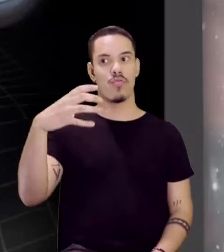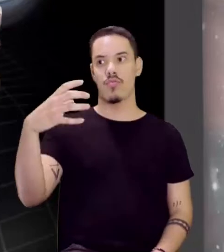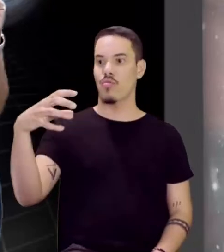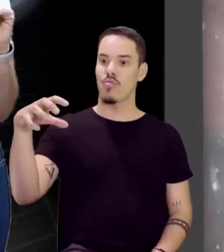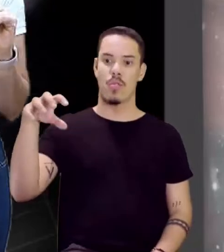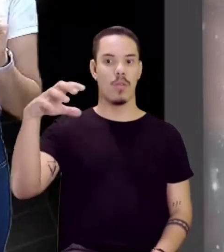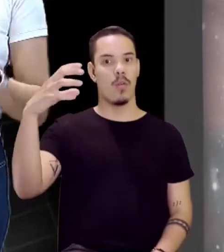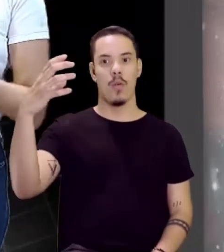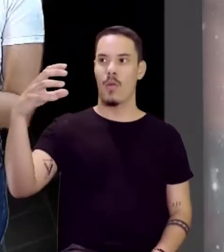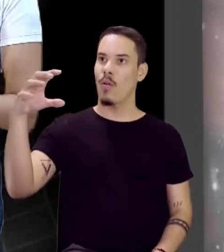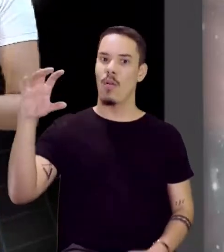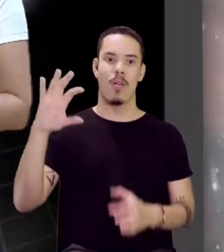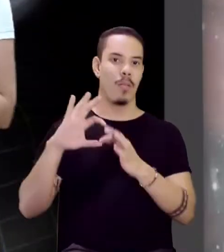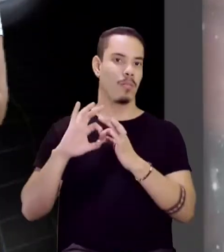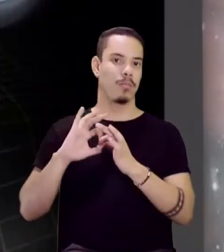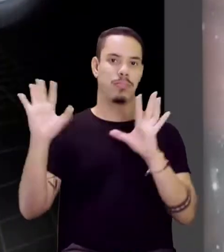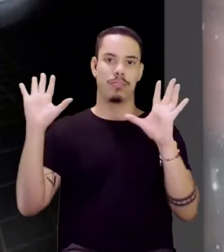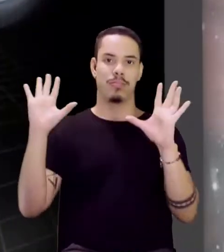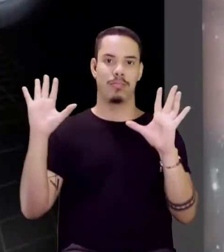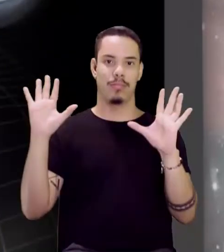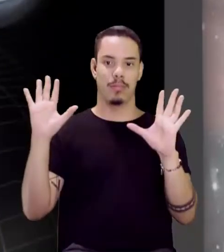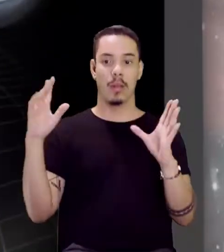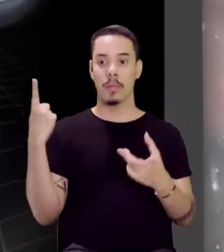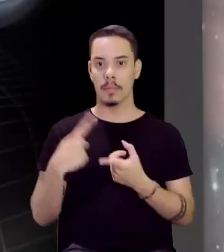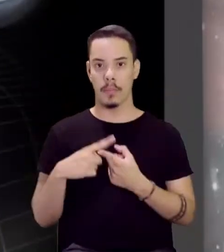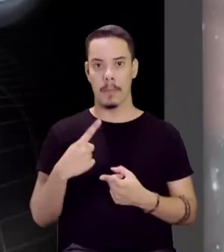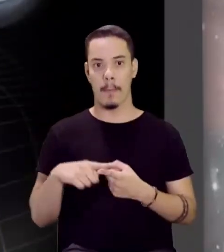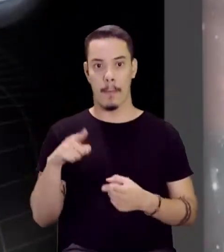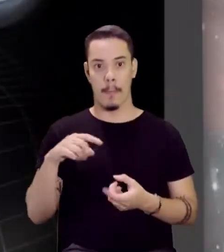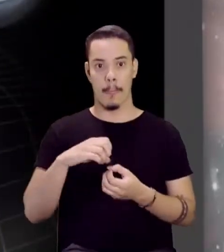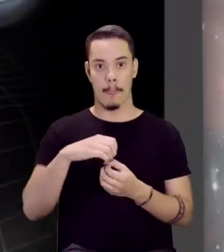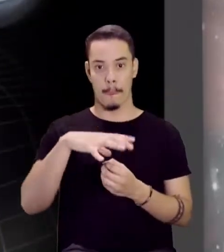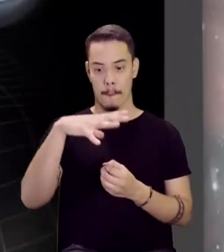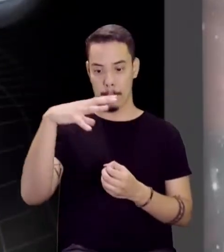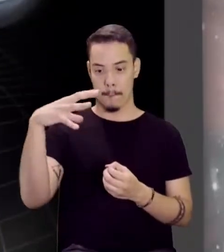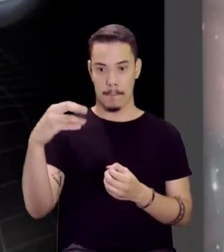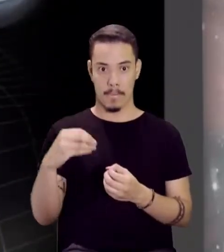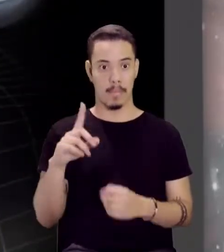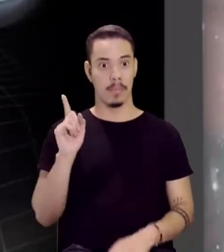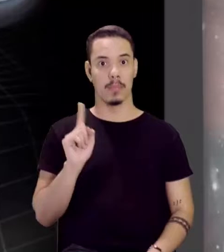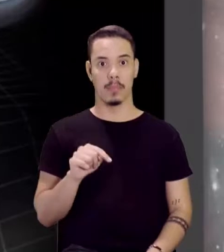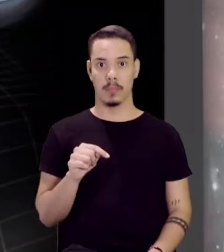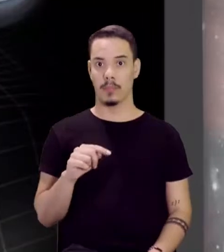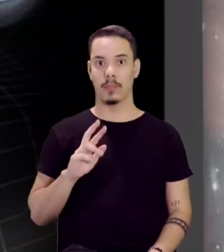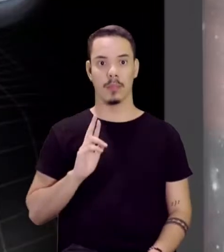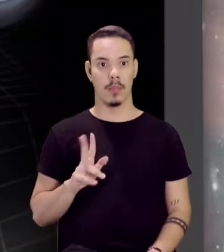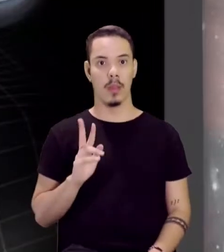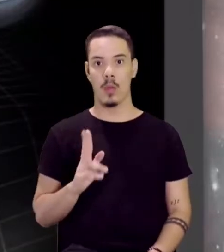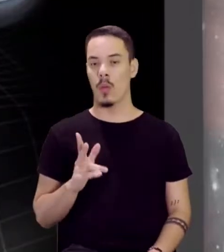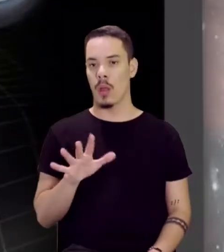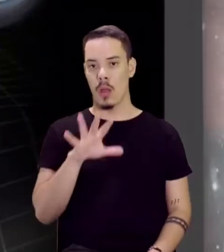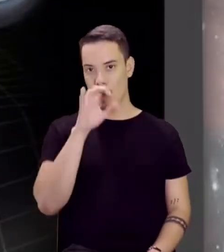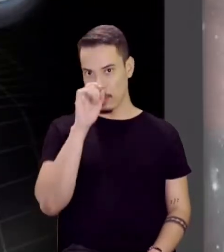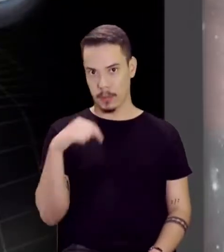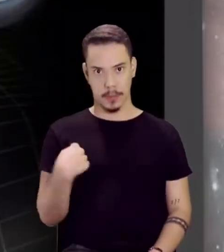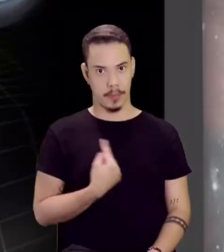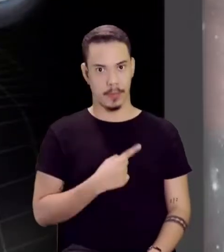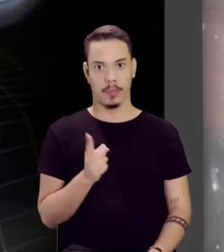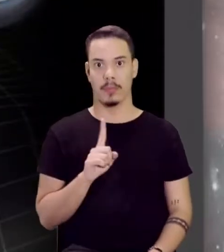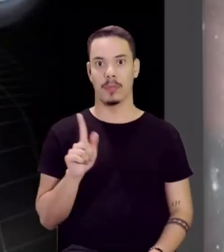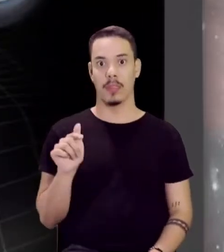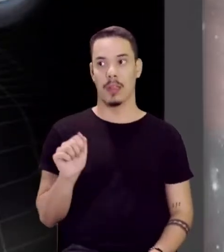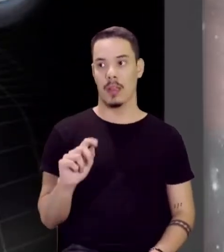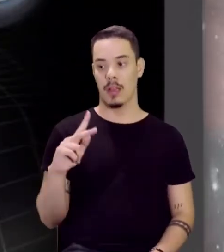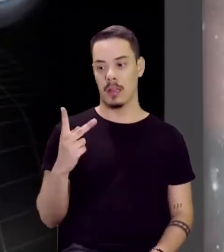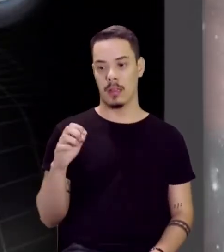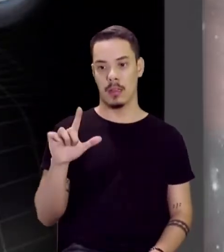embora, bye, né? Esse balão tem gás, que não é só o nosso oxigênio, tem gás hélio, né? E aí ele